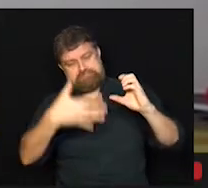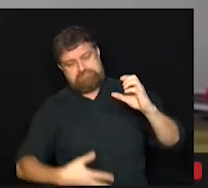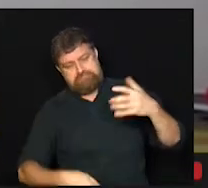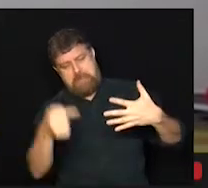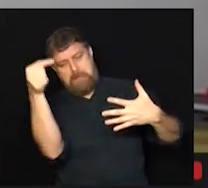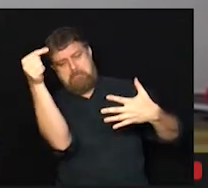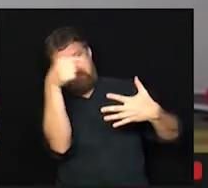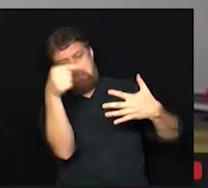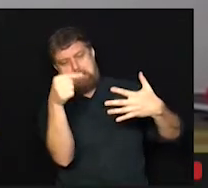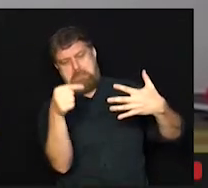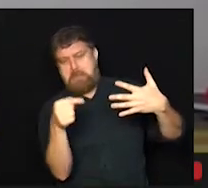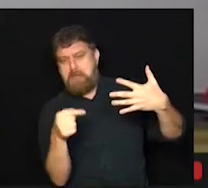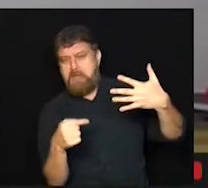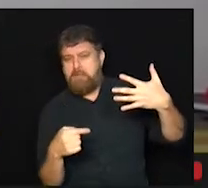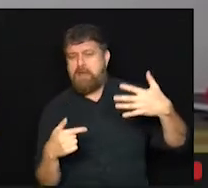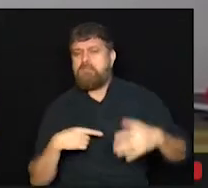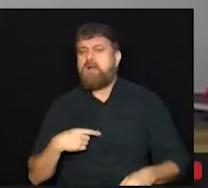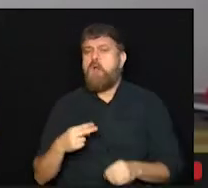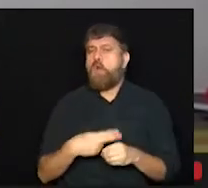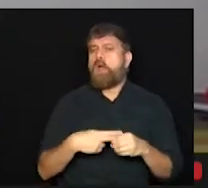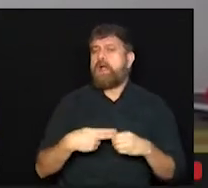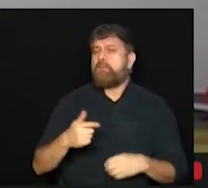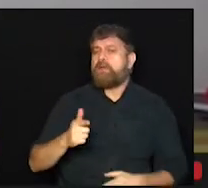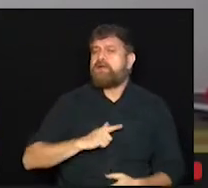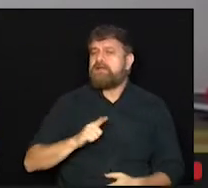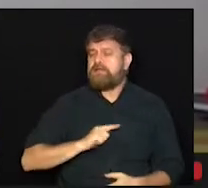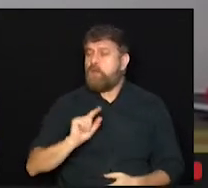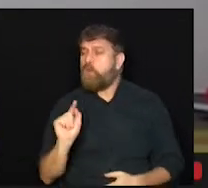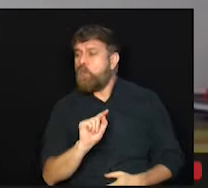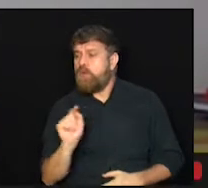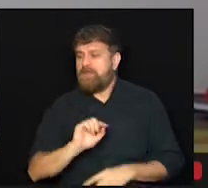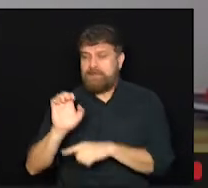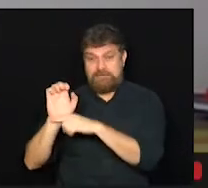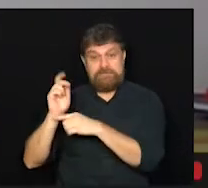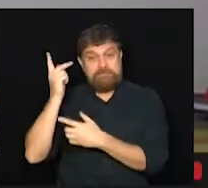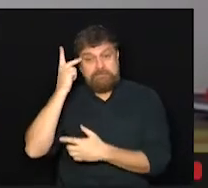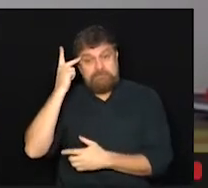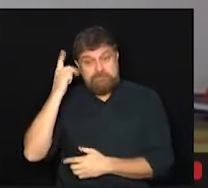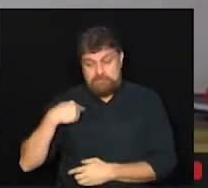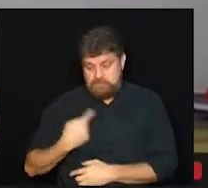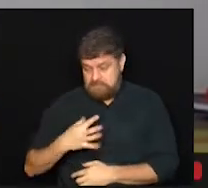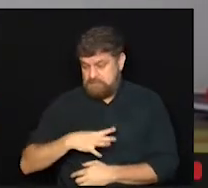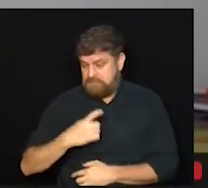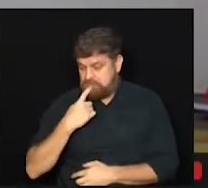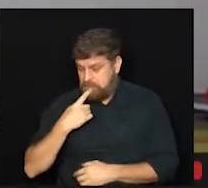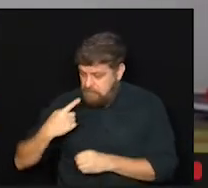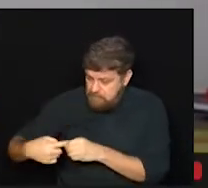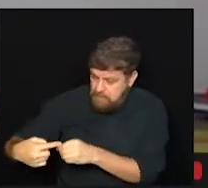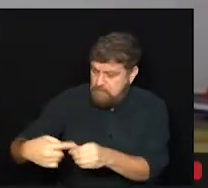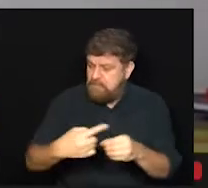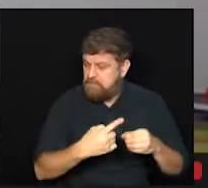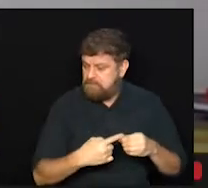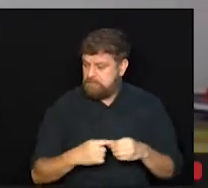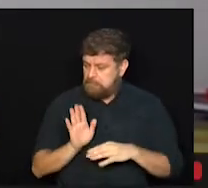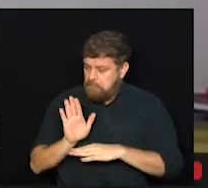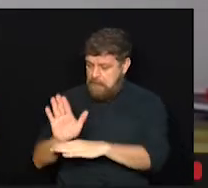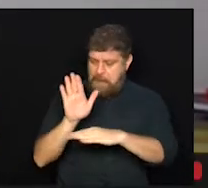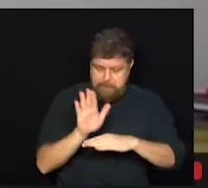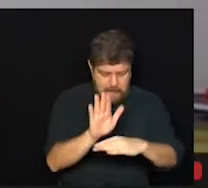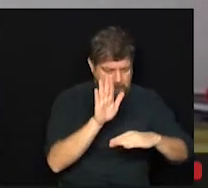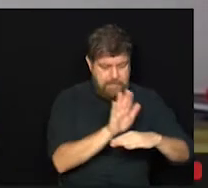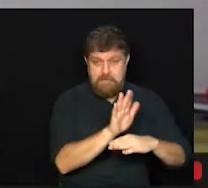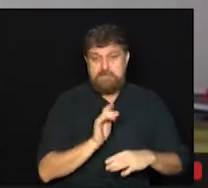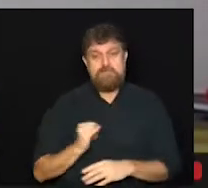o que oferece a Universidade Estadual de Campinas para toda a cidade e para a região como um todo, né? Então, muito